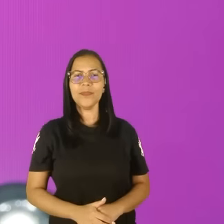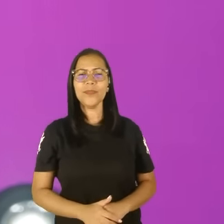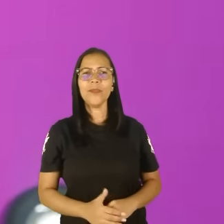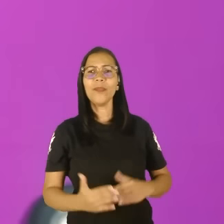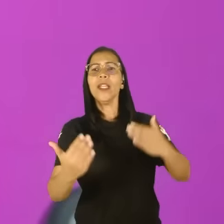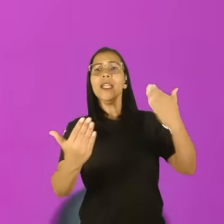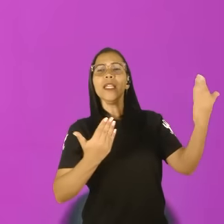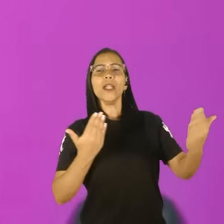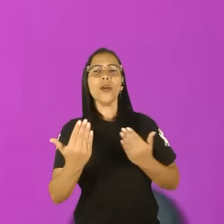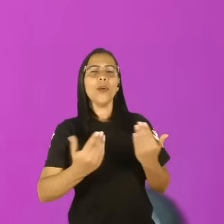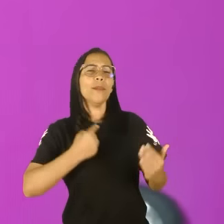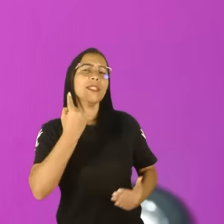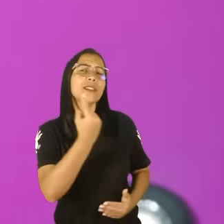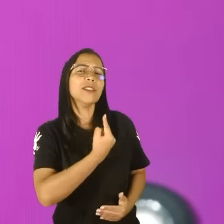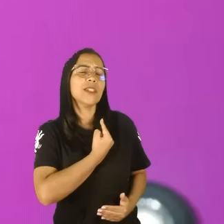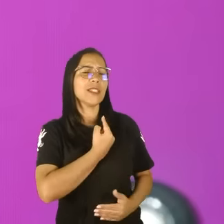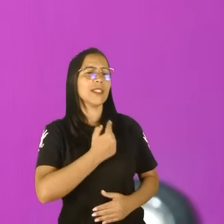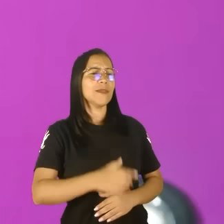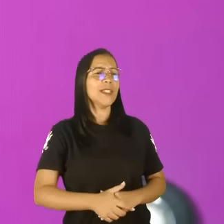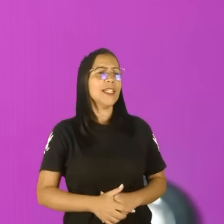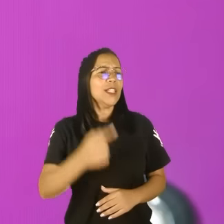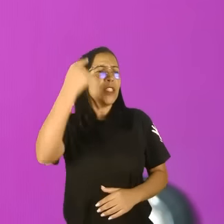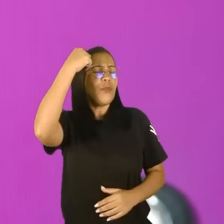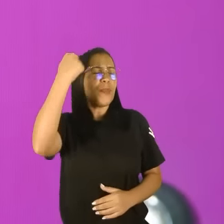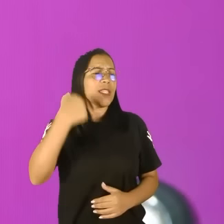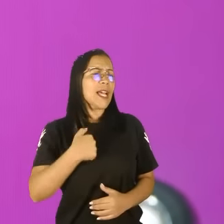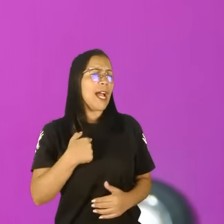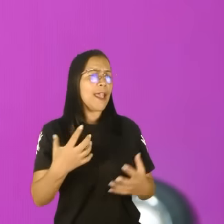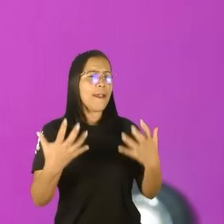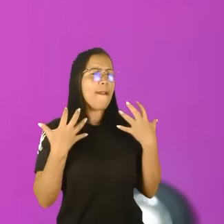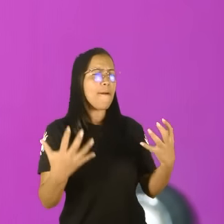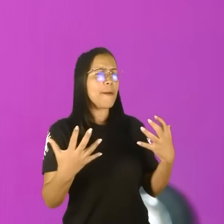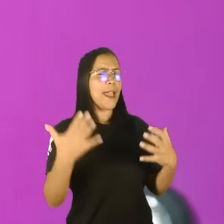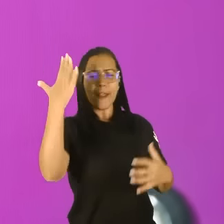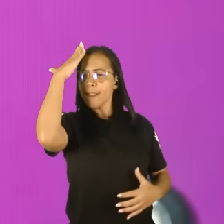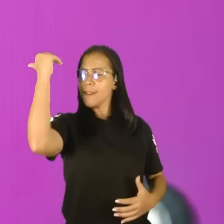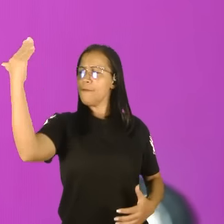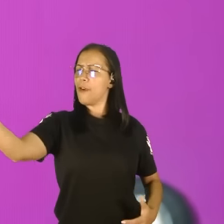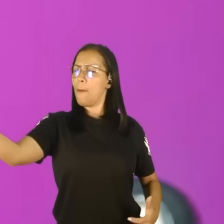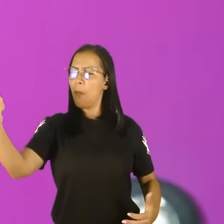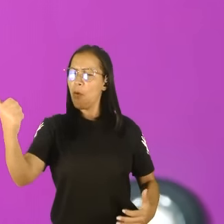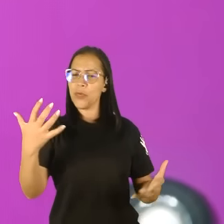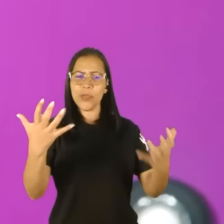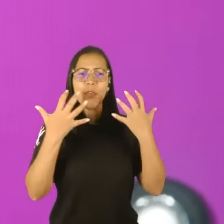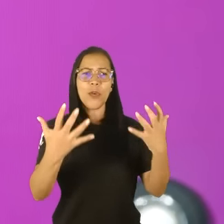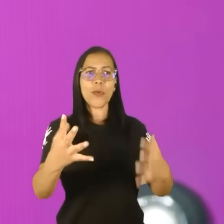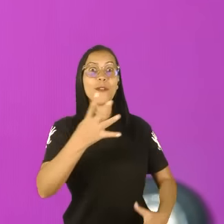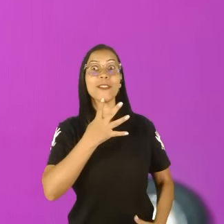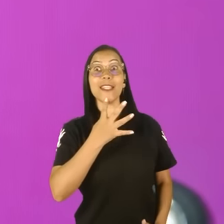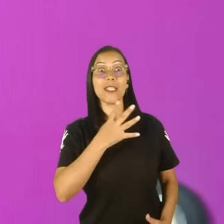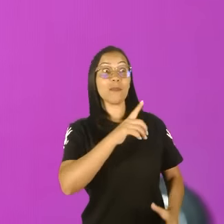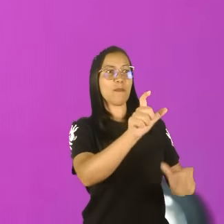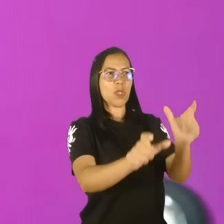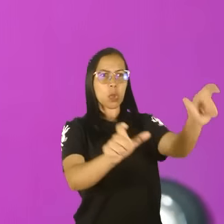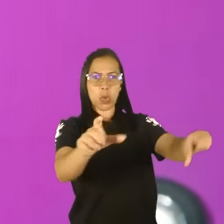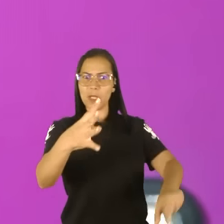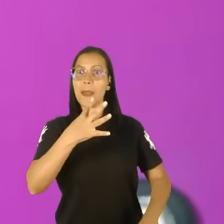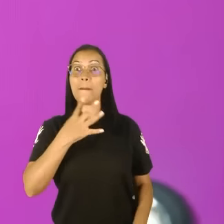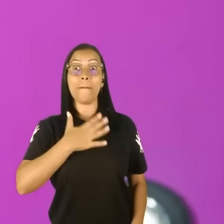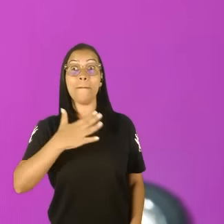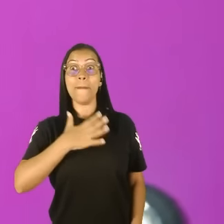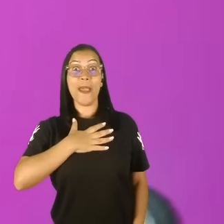Algumas vezes Deus precisa me tirar dos holofotes para forjar em mim um coração, para que quando Ele